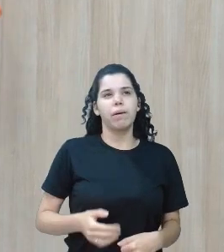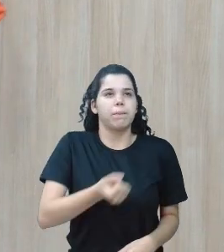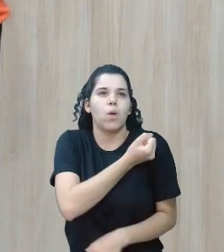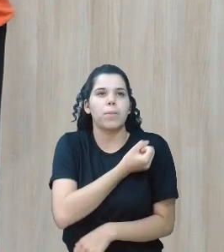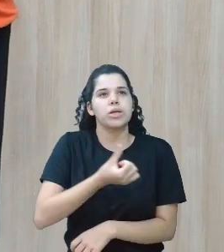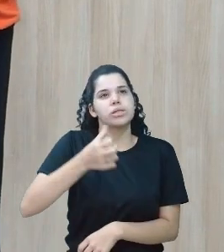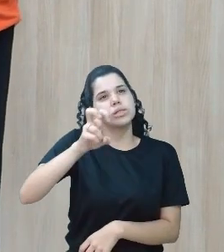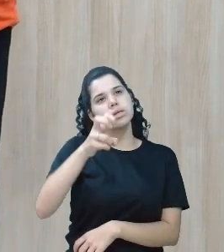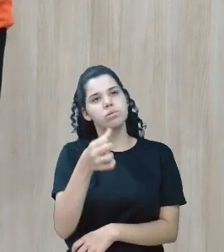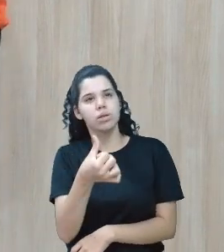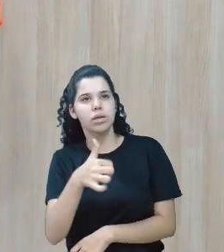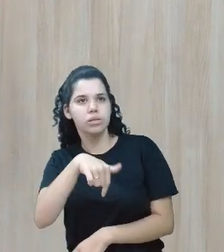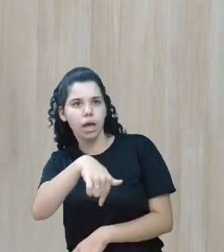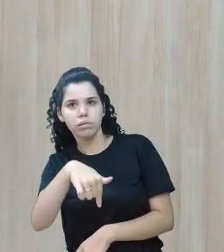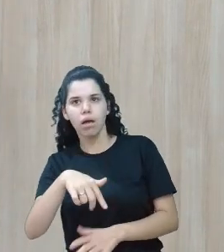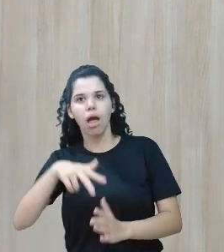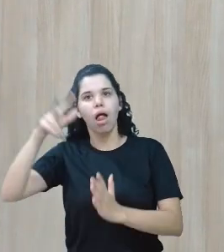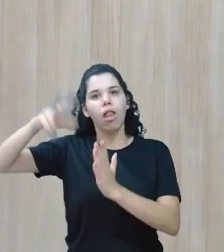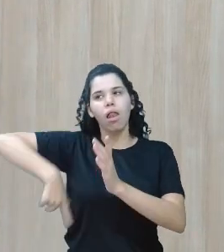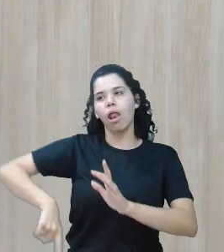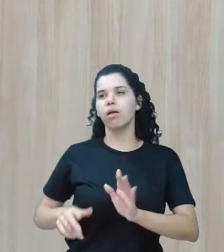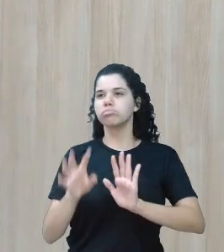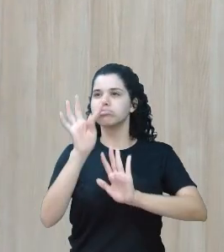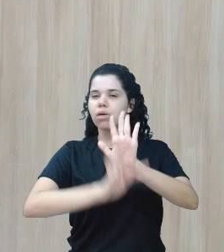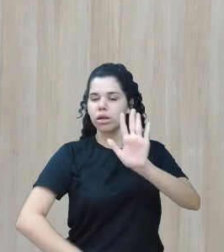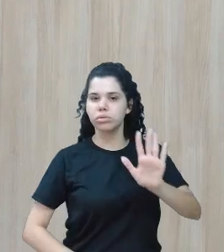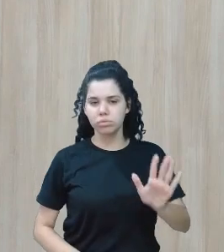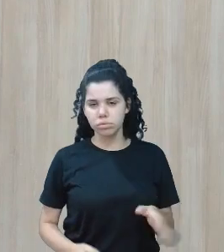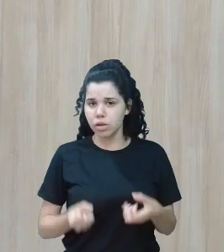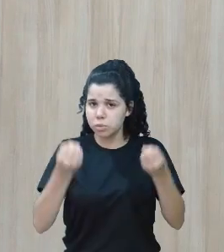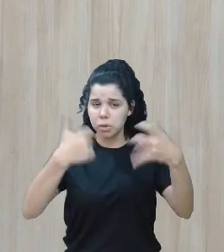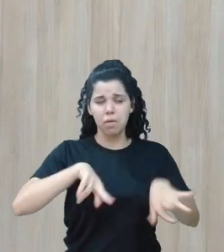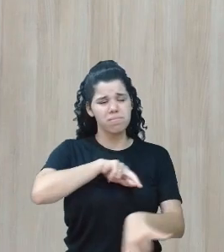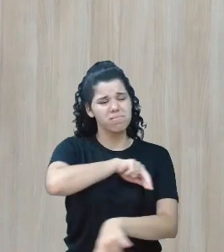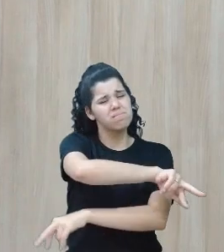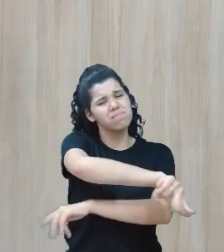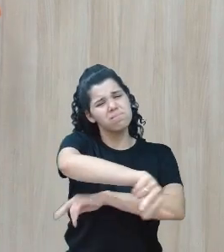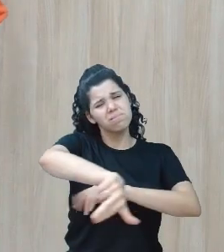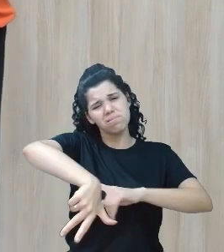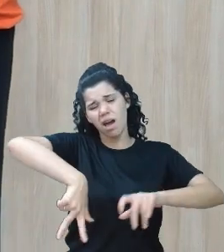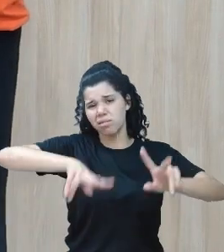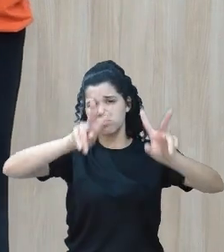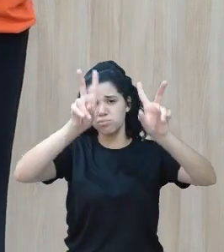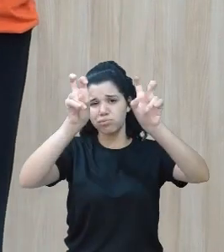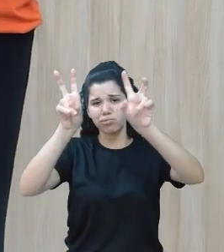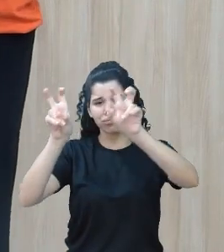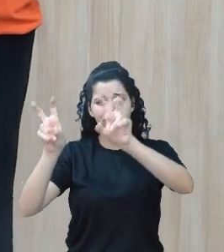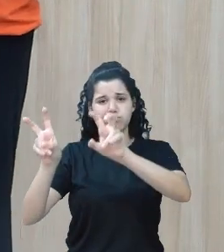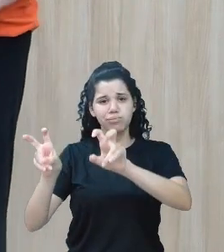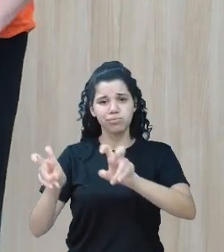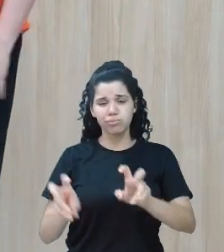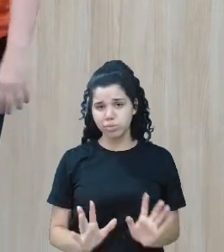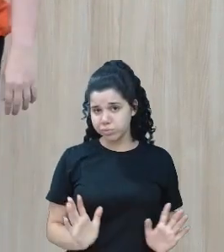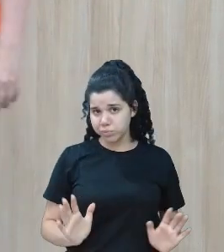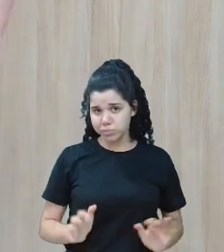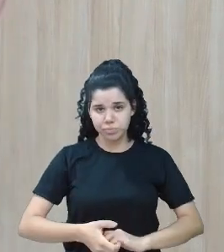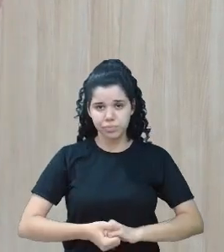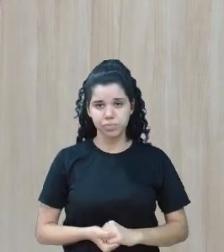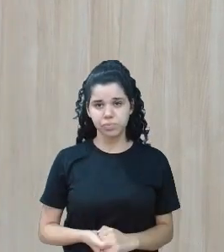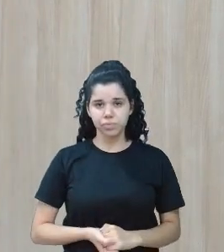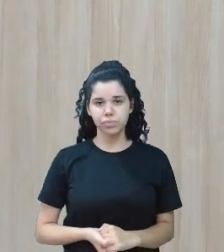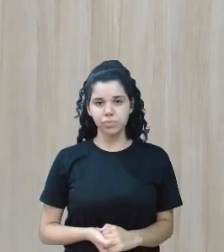7, leia o seguinte texto e eu trabalhar com diversas questões, diversos descritores,